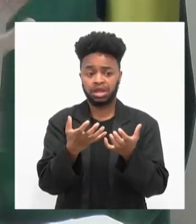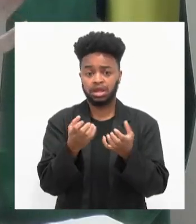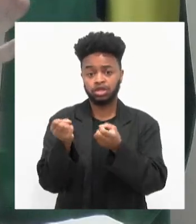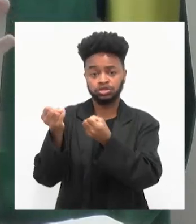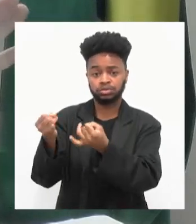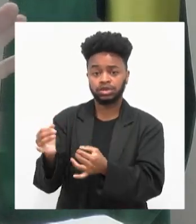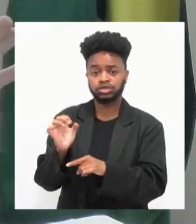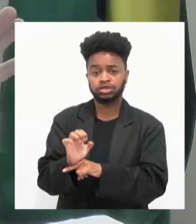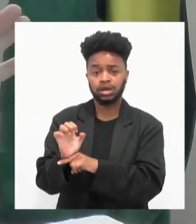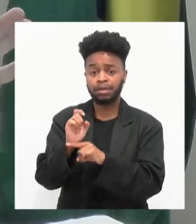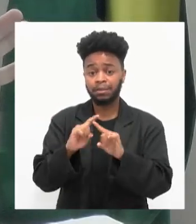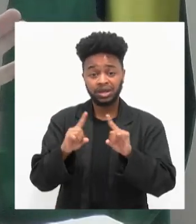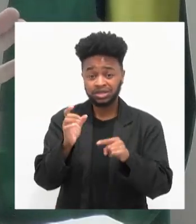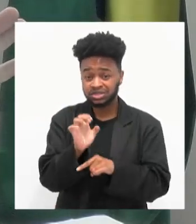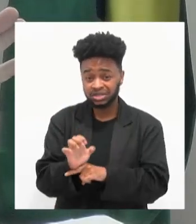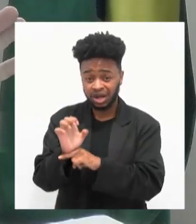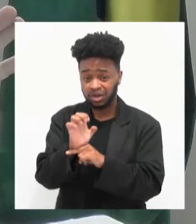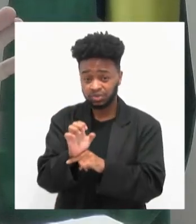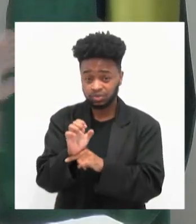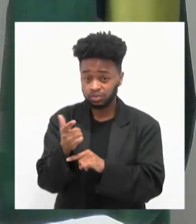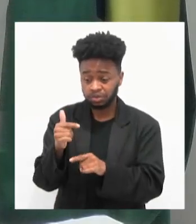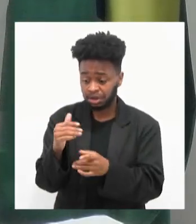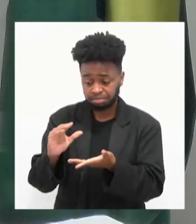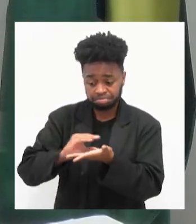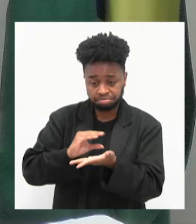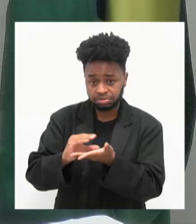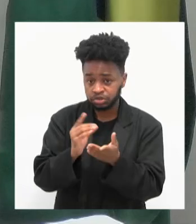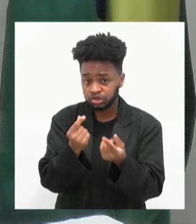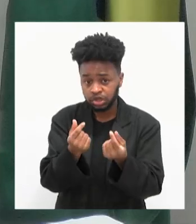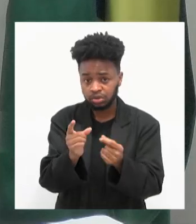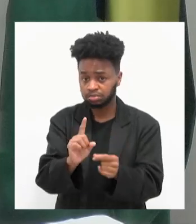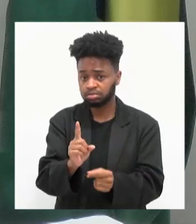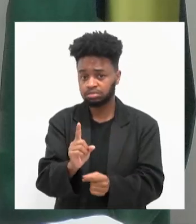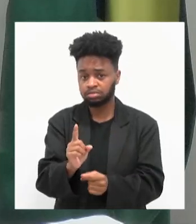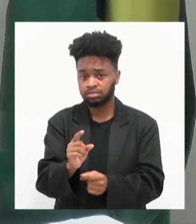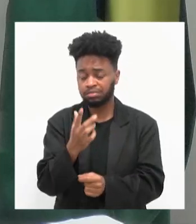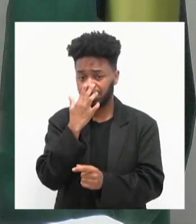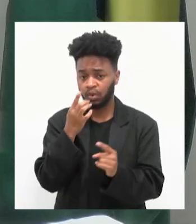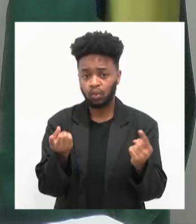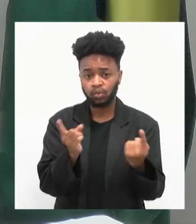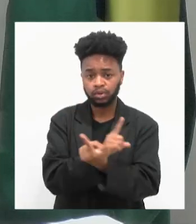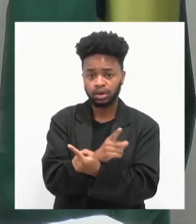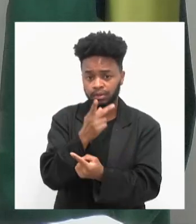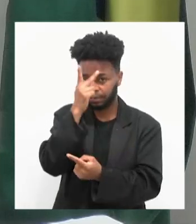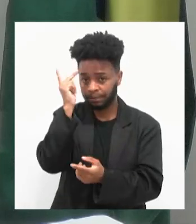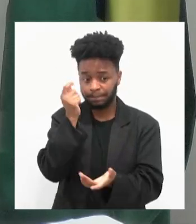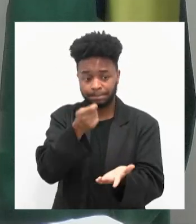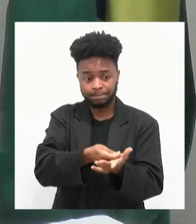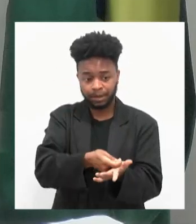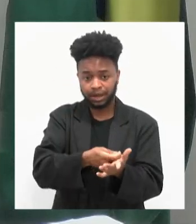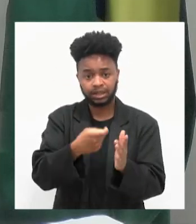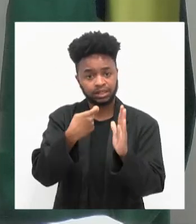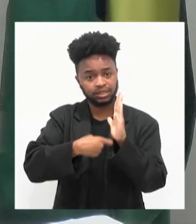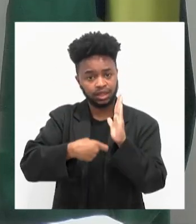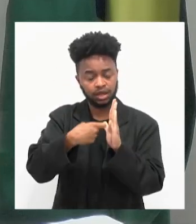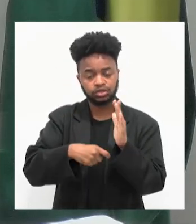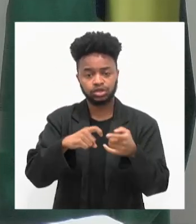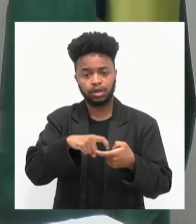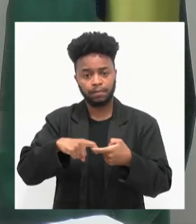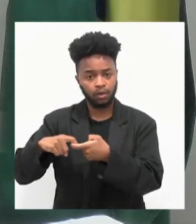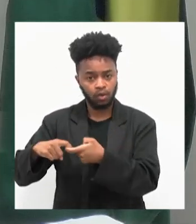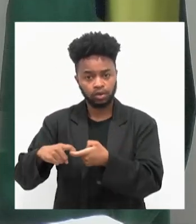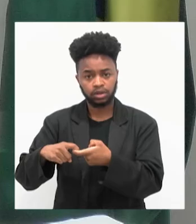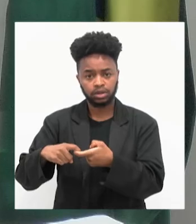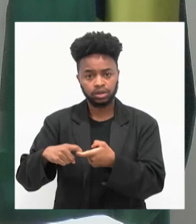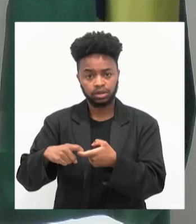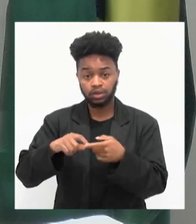Estado nem está arrecadando nada, cara. O papel está inverso, pô. A pessoa paga as taxas de reboque, de diária,